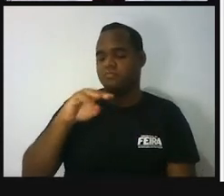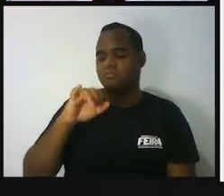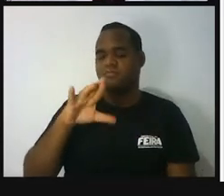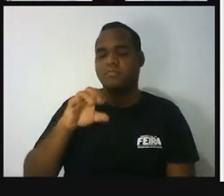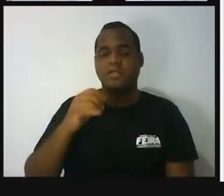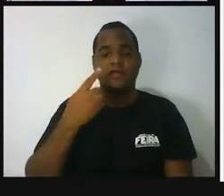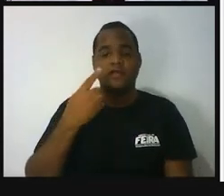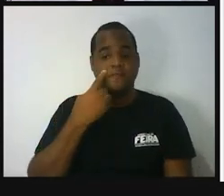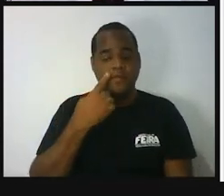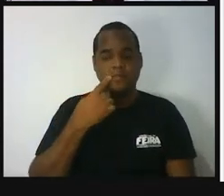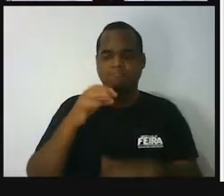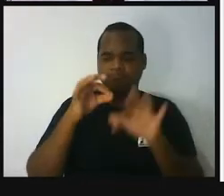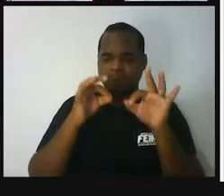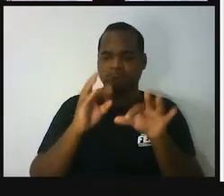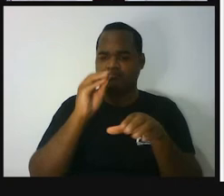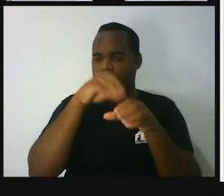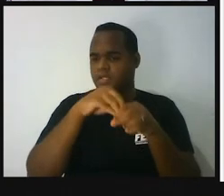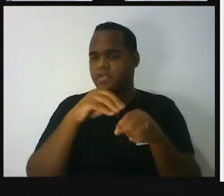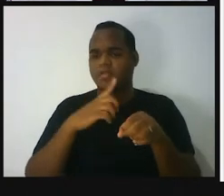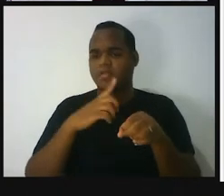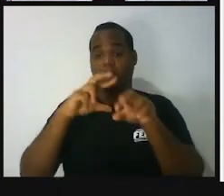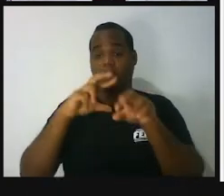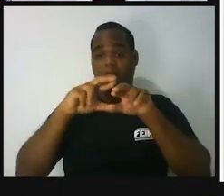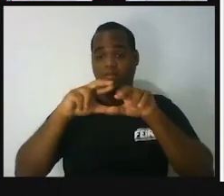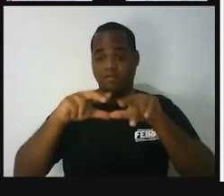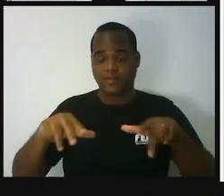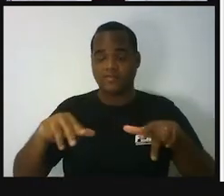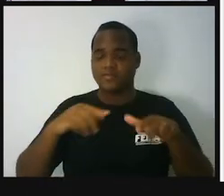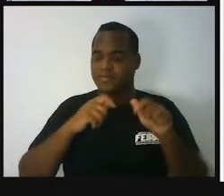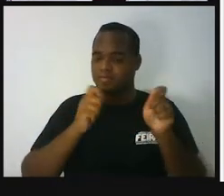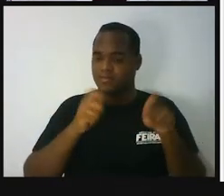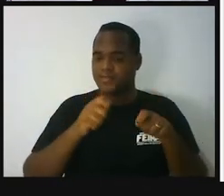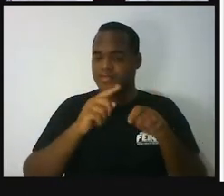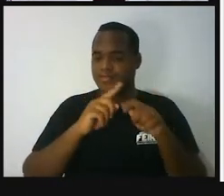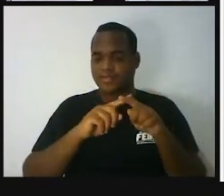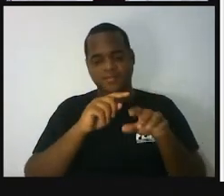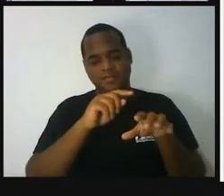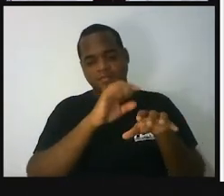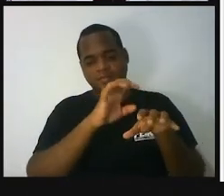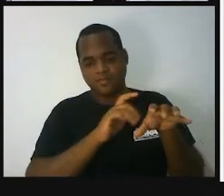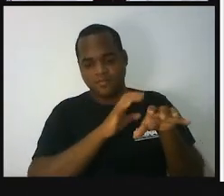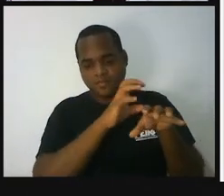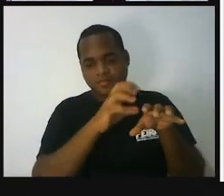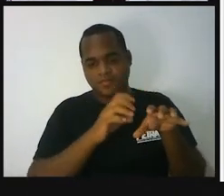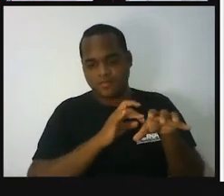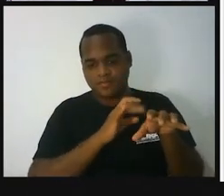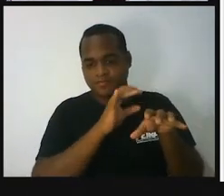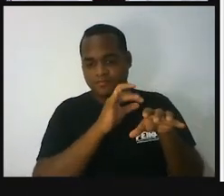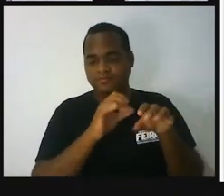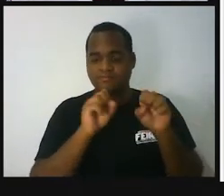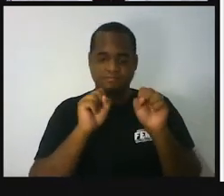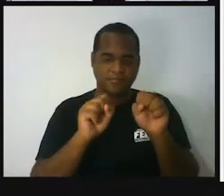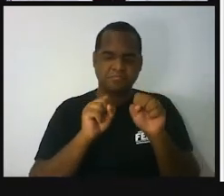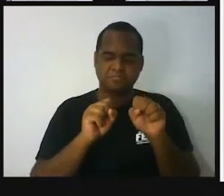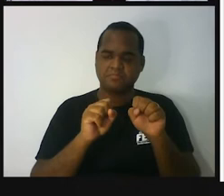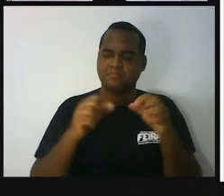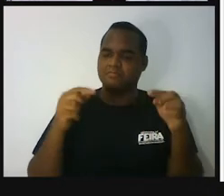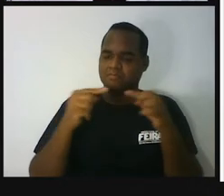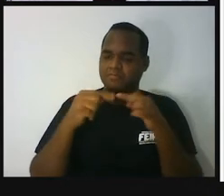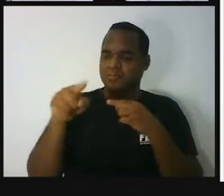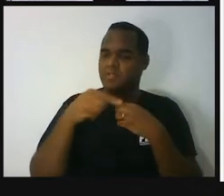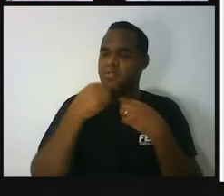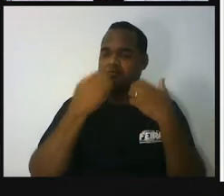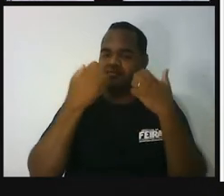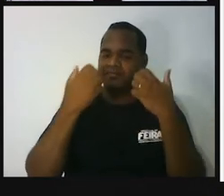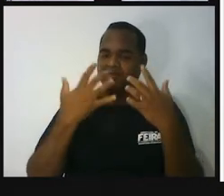aqui dentro dele, ó, são formados essas aberturazinhas, e essas aberturazinhas é o que a gente